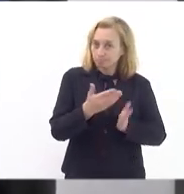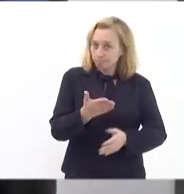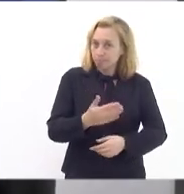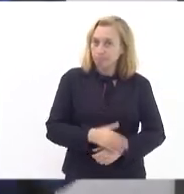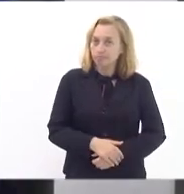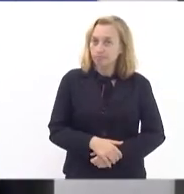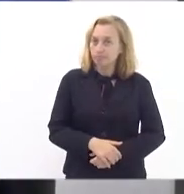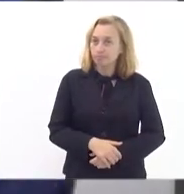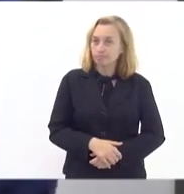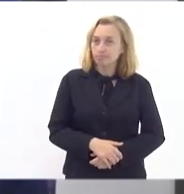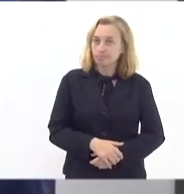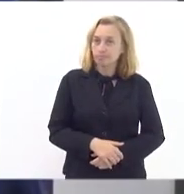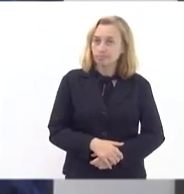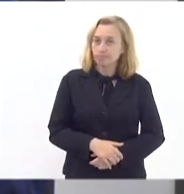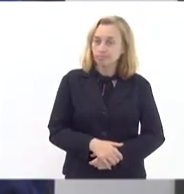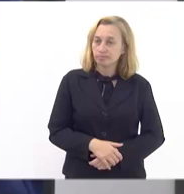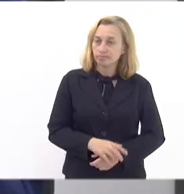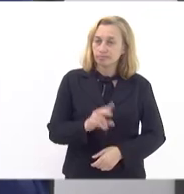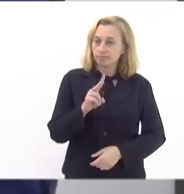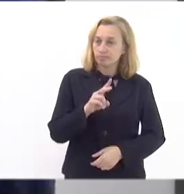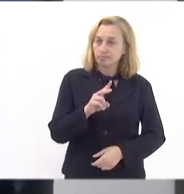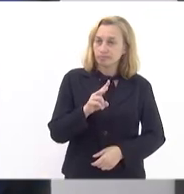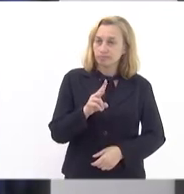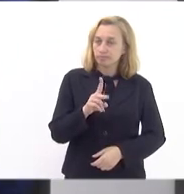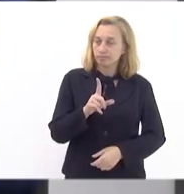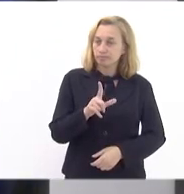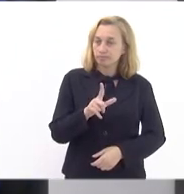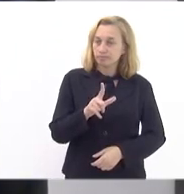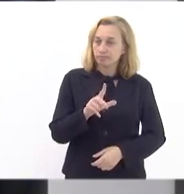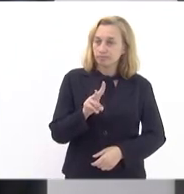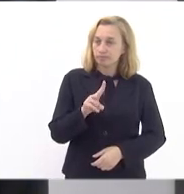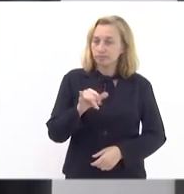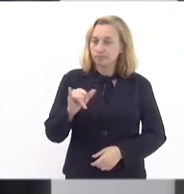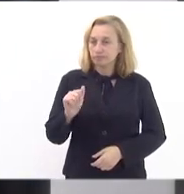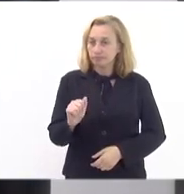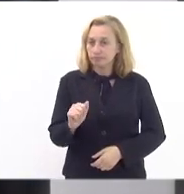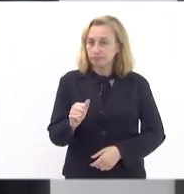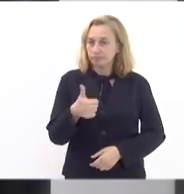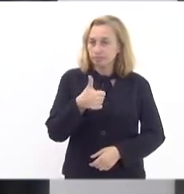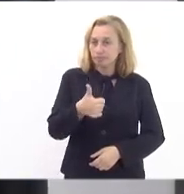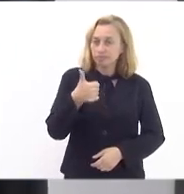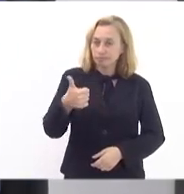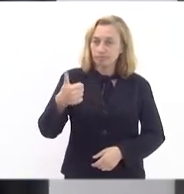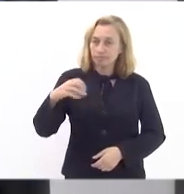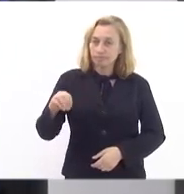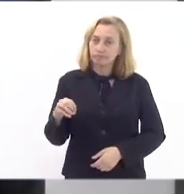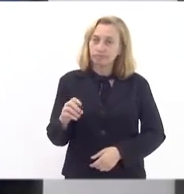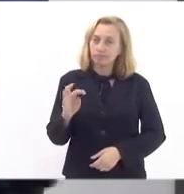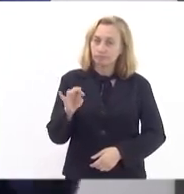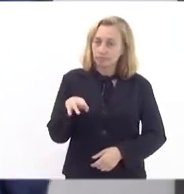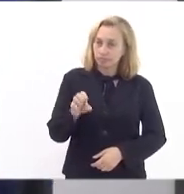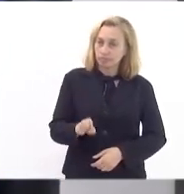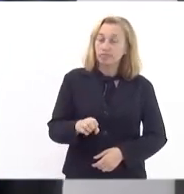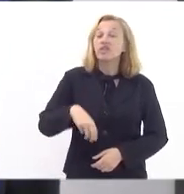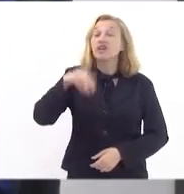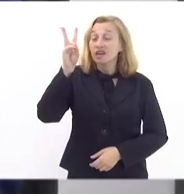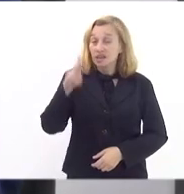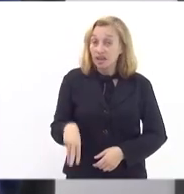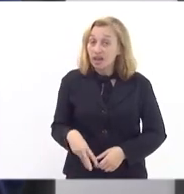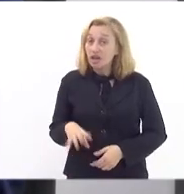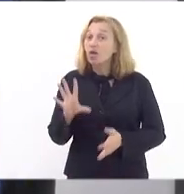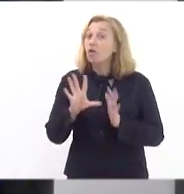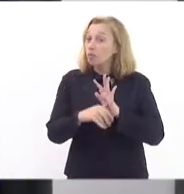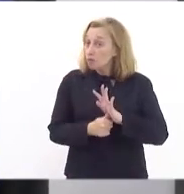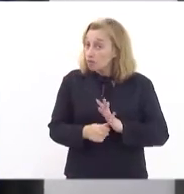quer dizer viga de 110 toneladas até hoje não conseguiu chegar tem que de fato roubou